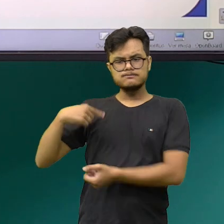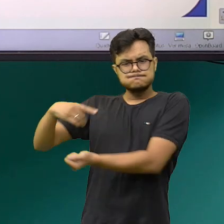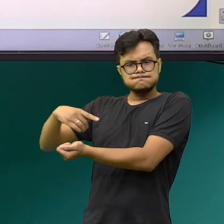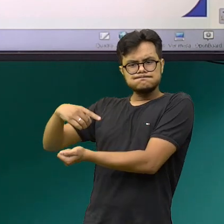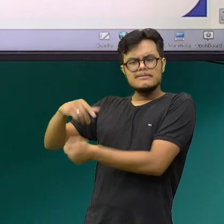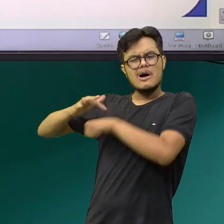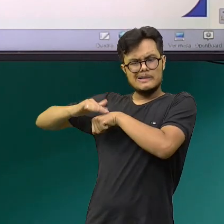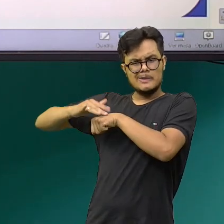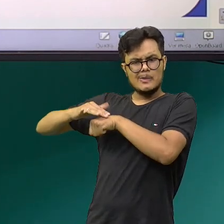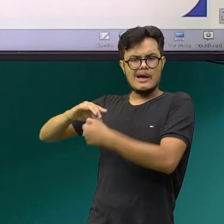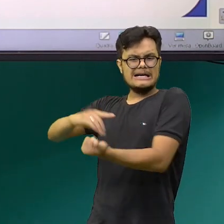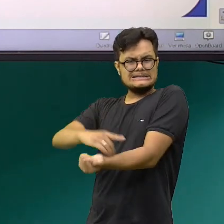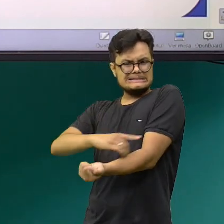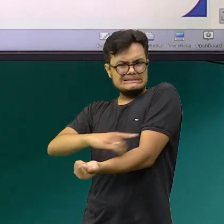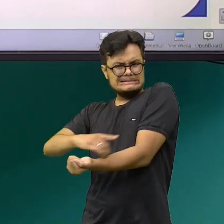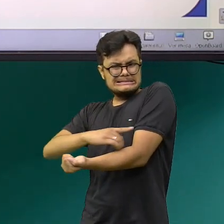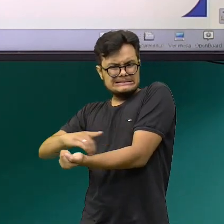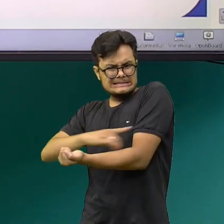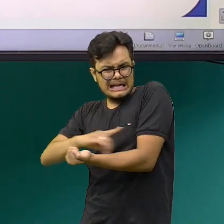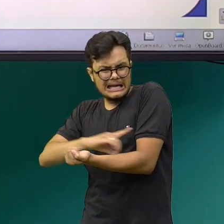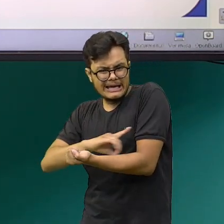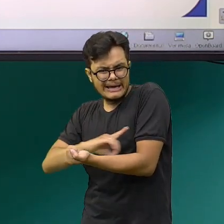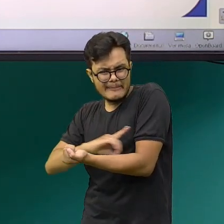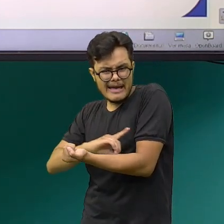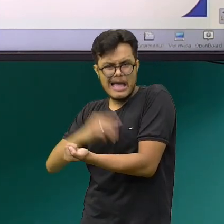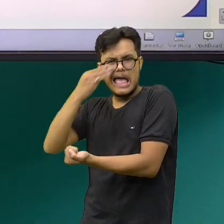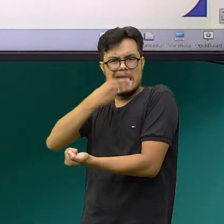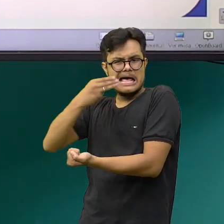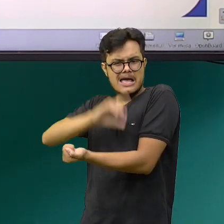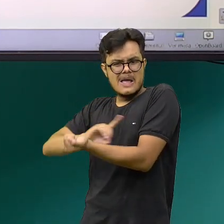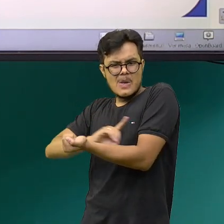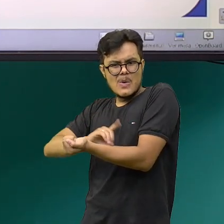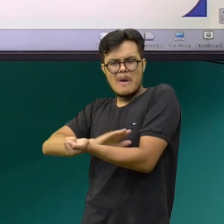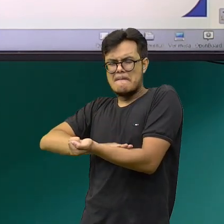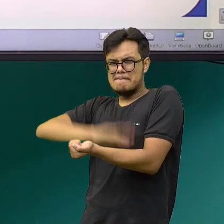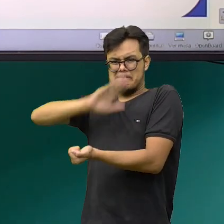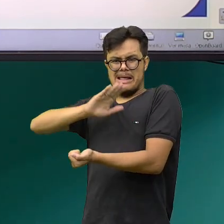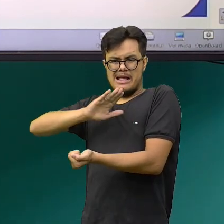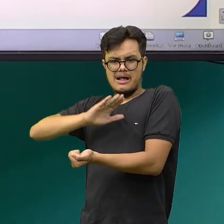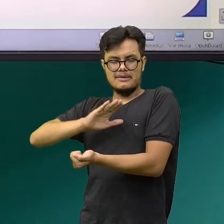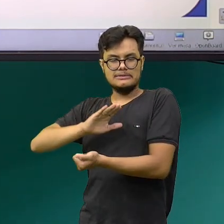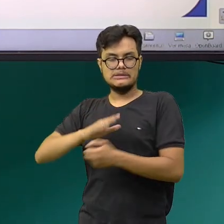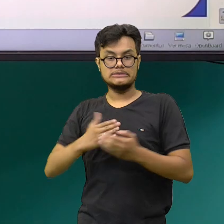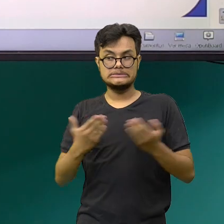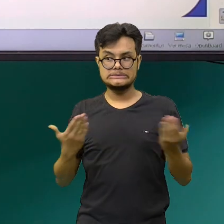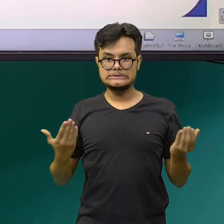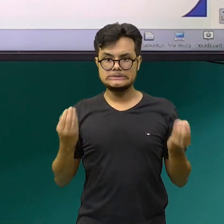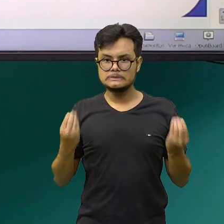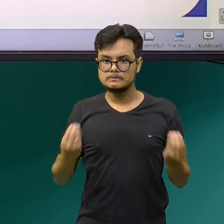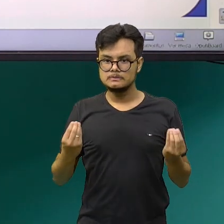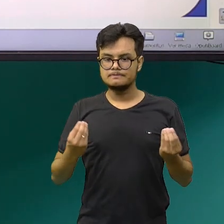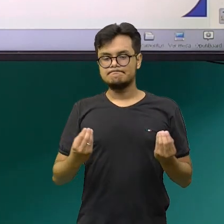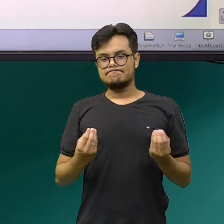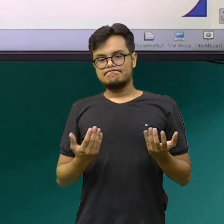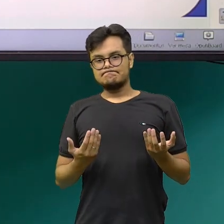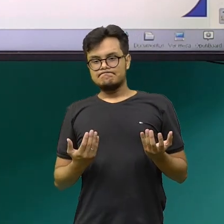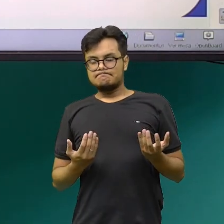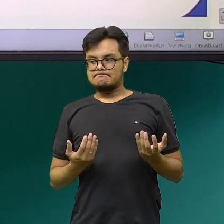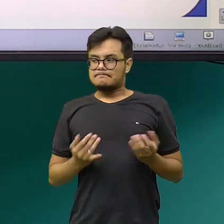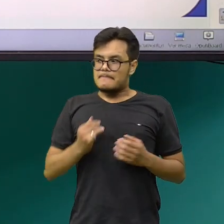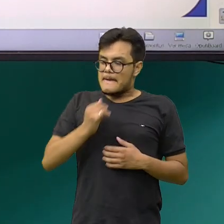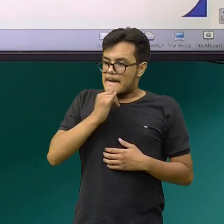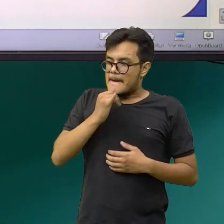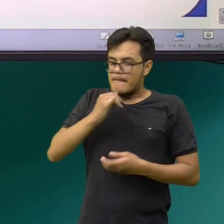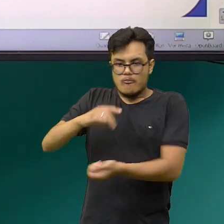doença chamada diabetes mellitus? É, amigo. No caso do